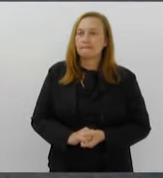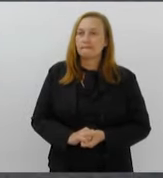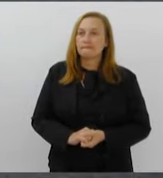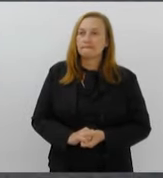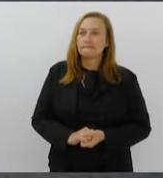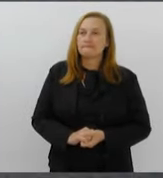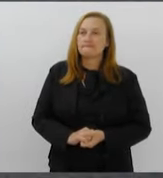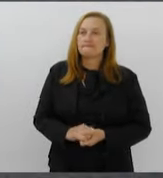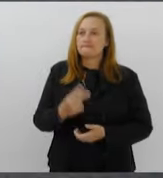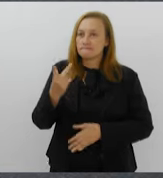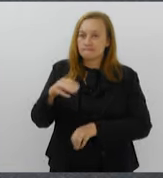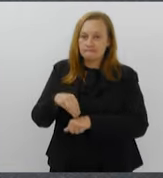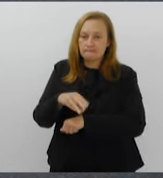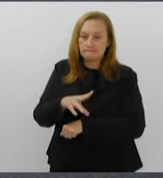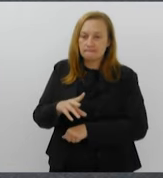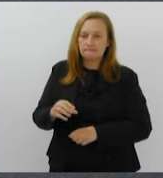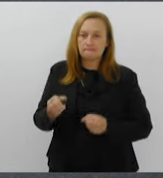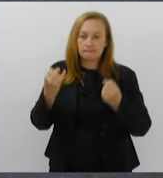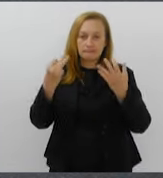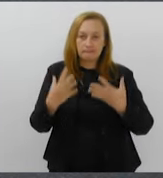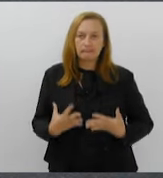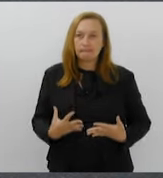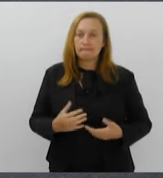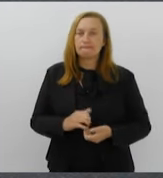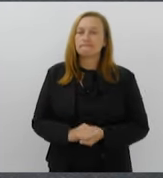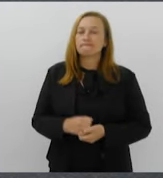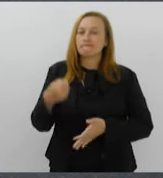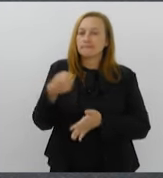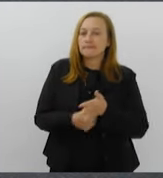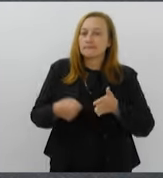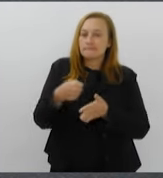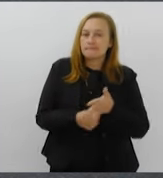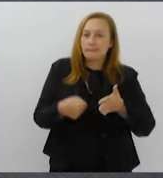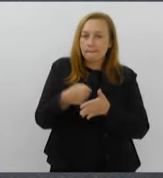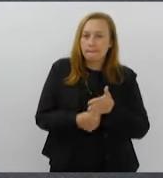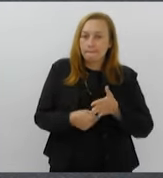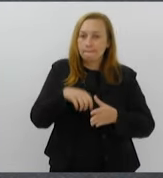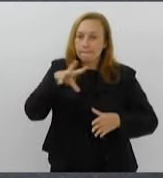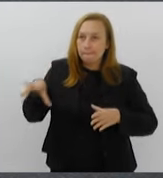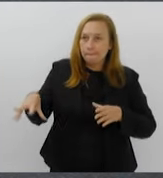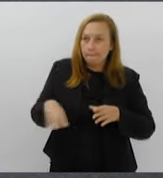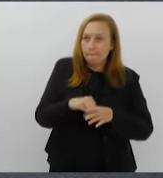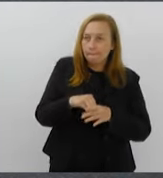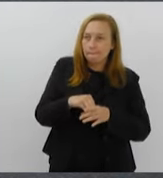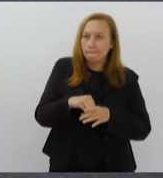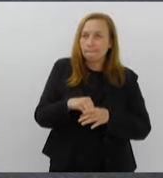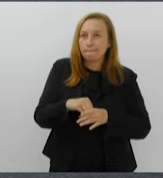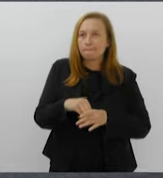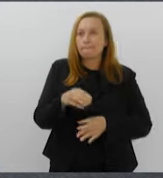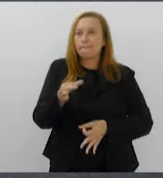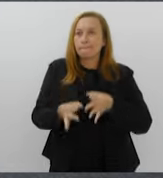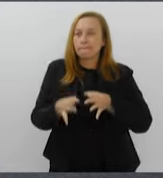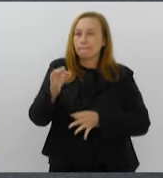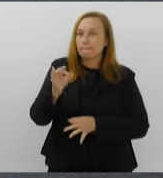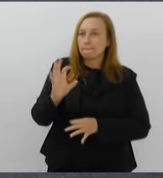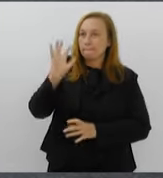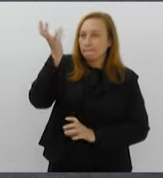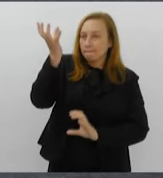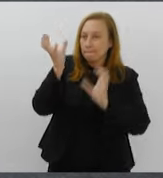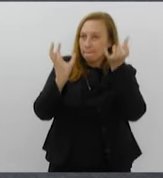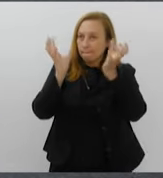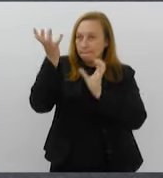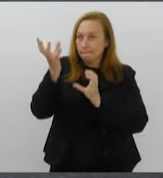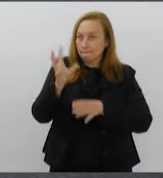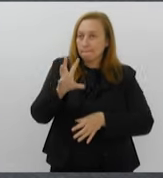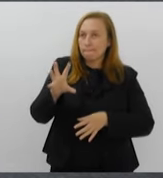dois dos nossos destaques dizem respeito à nossa luta para incluir a justiça climática no orçamento do